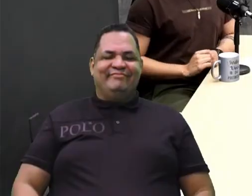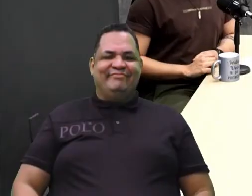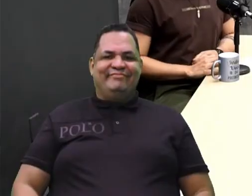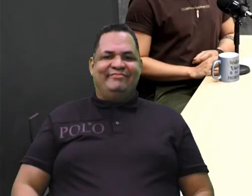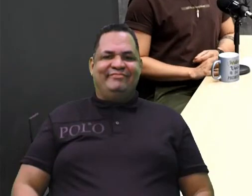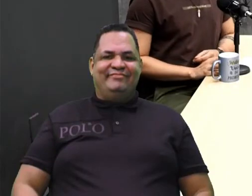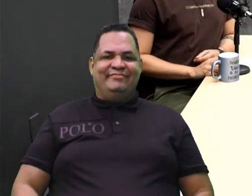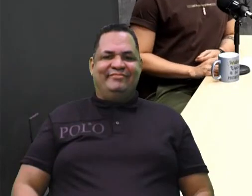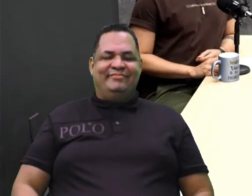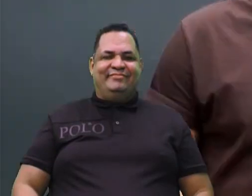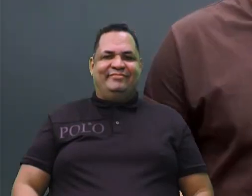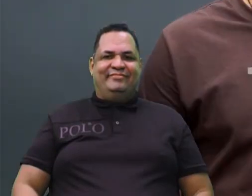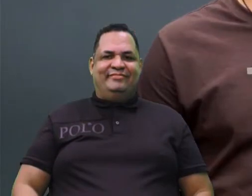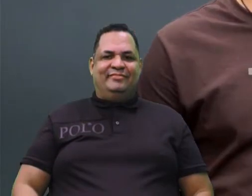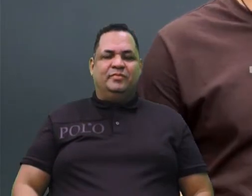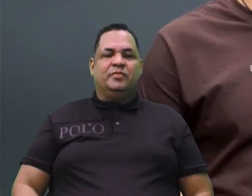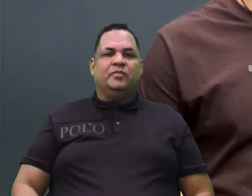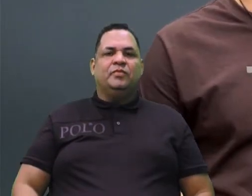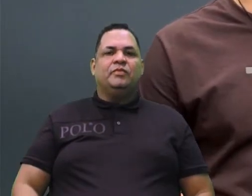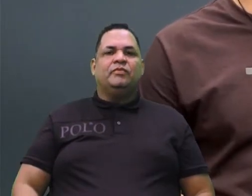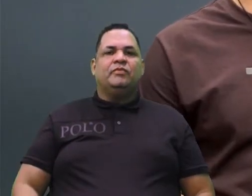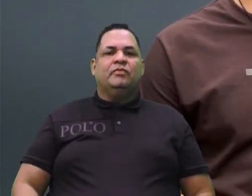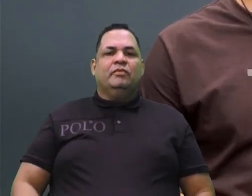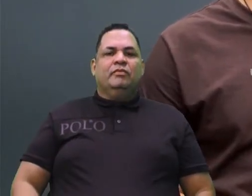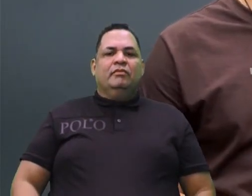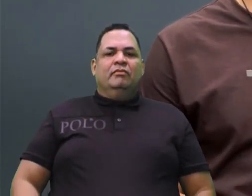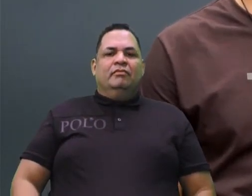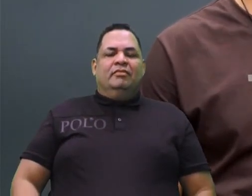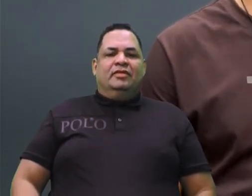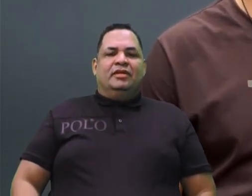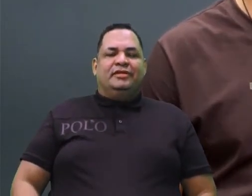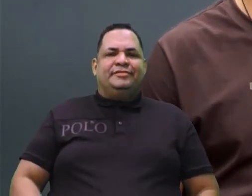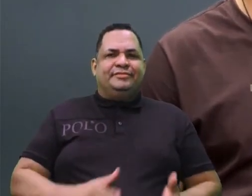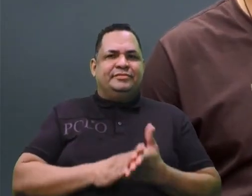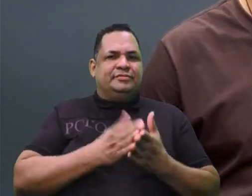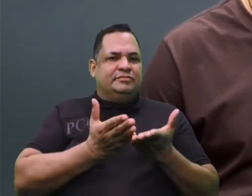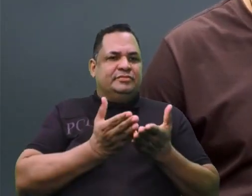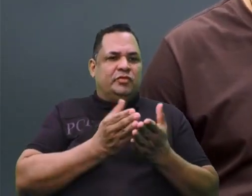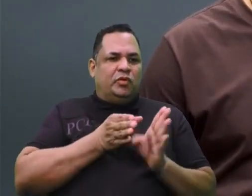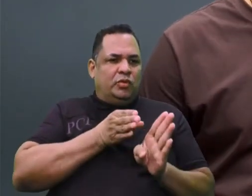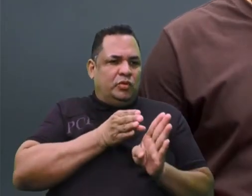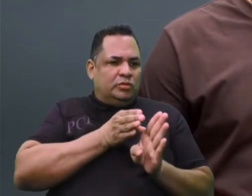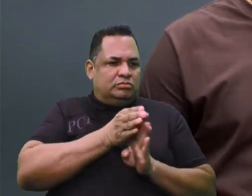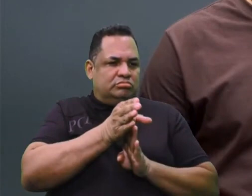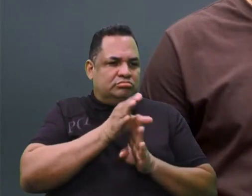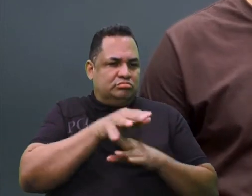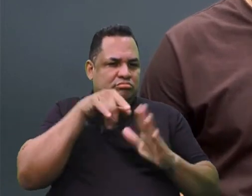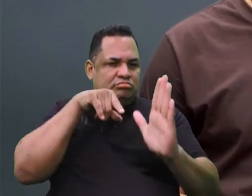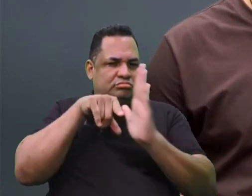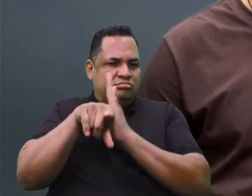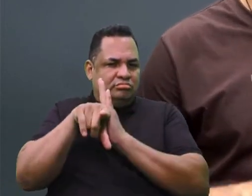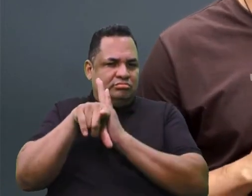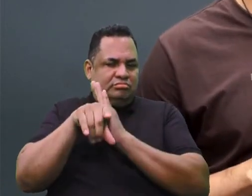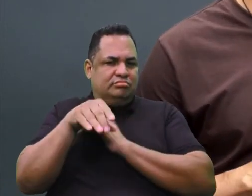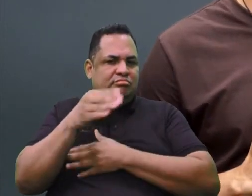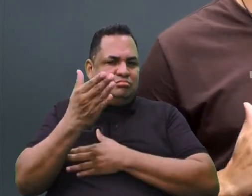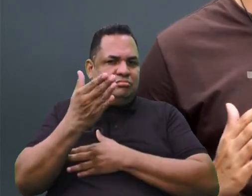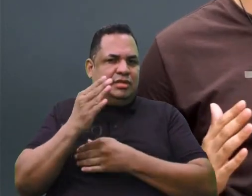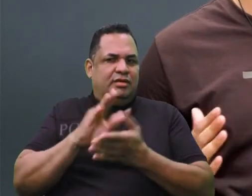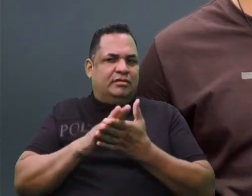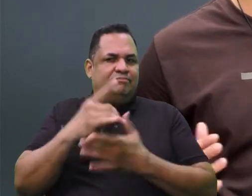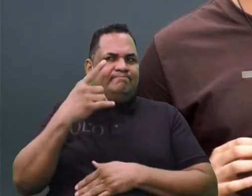Certo, amiga. Então, professora, vou lhe direcionar uma outra pergunta. Porque eu achei bem interessante essa